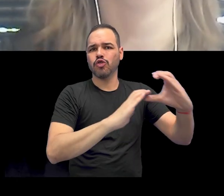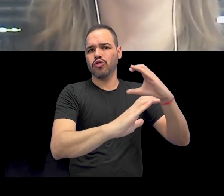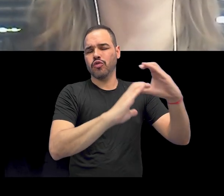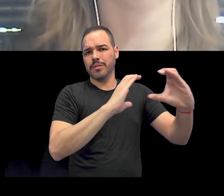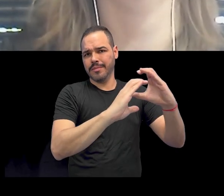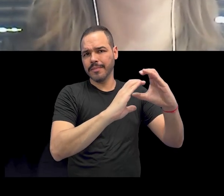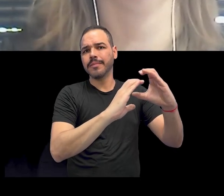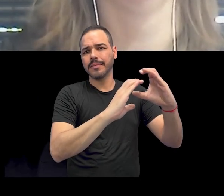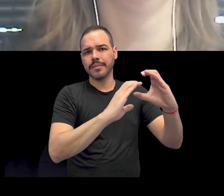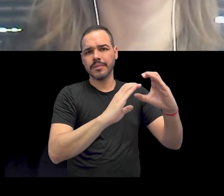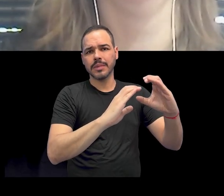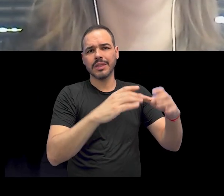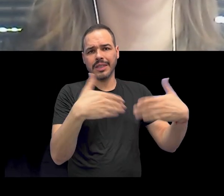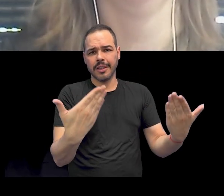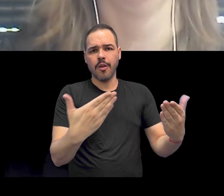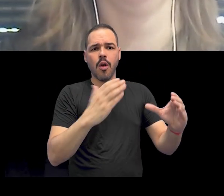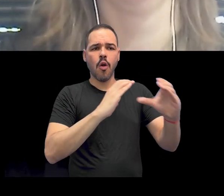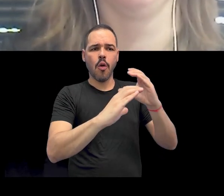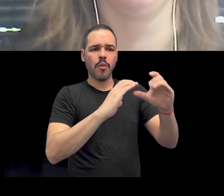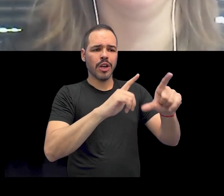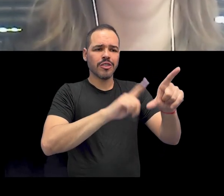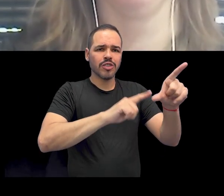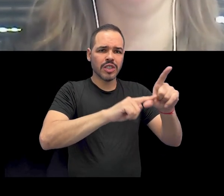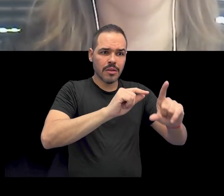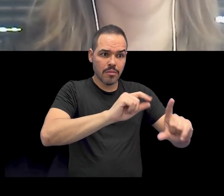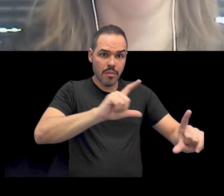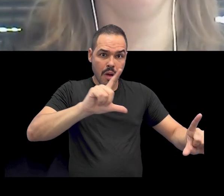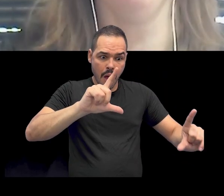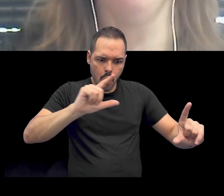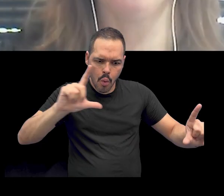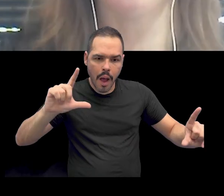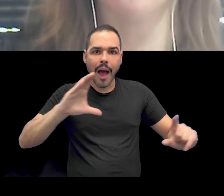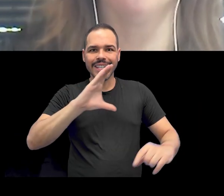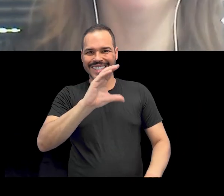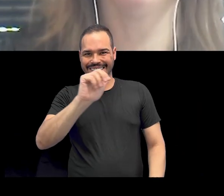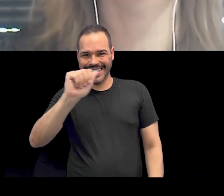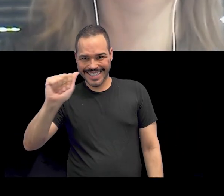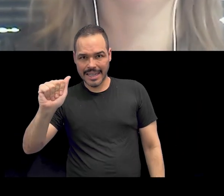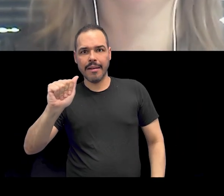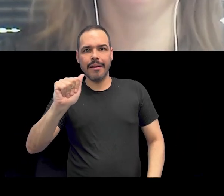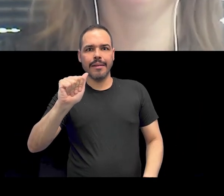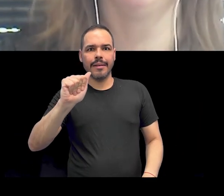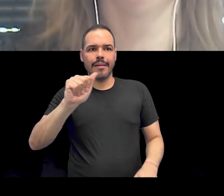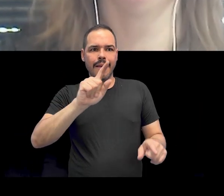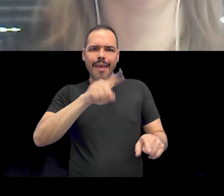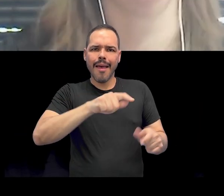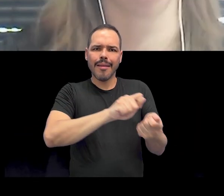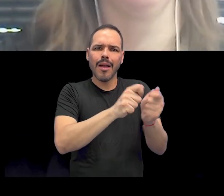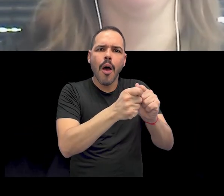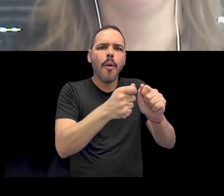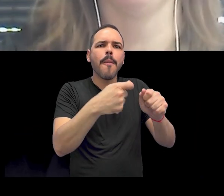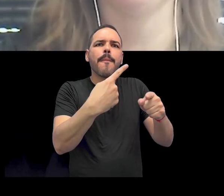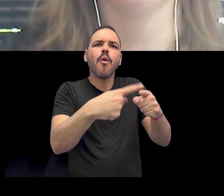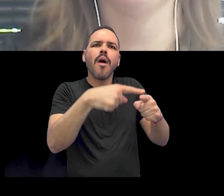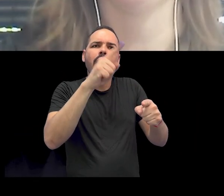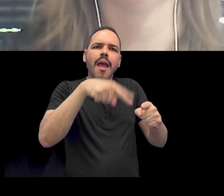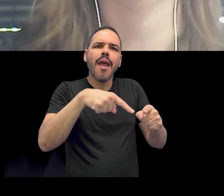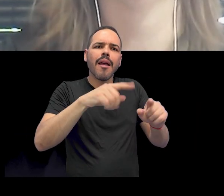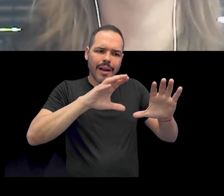comunicação aumentativa e alternativa, a CA, ela é um tipo, uma categoria da tecnologia assistiva.